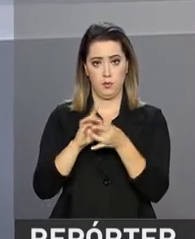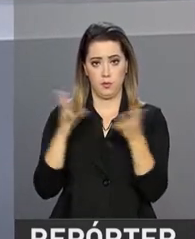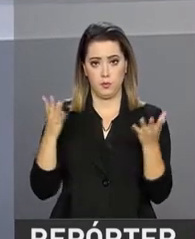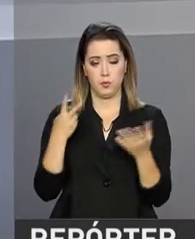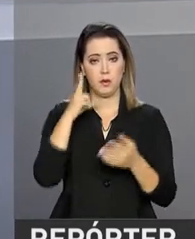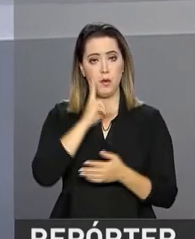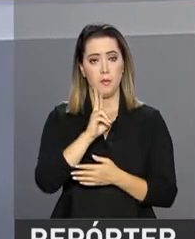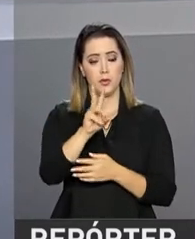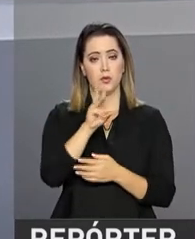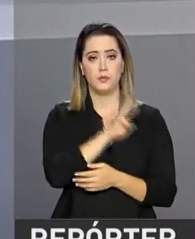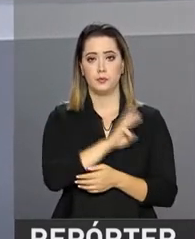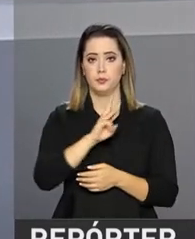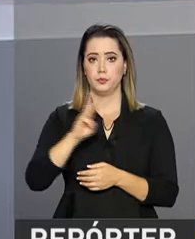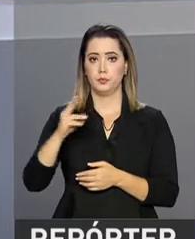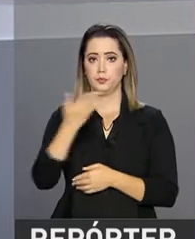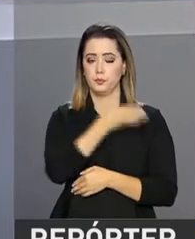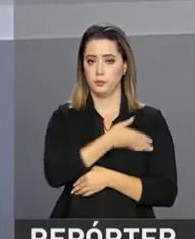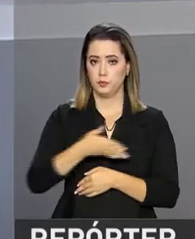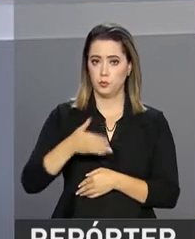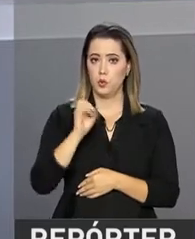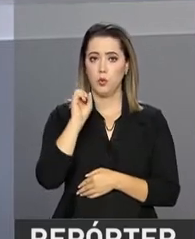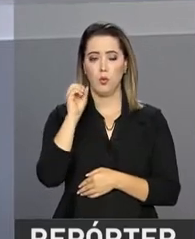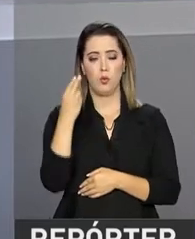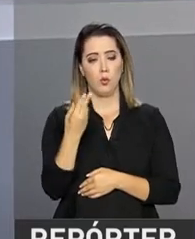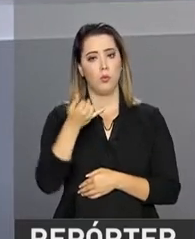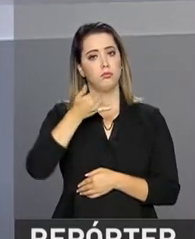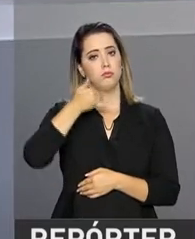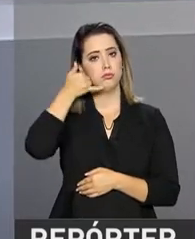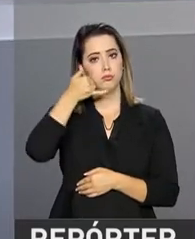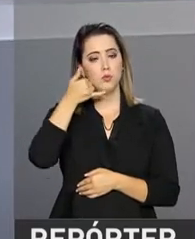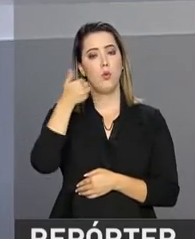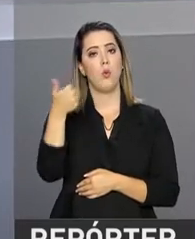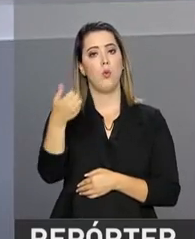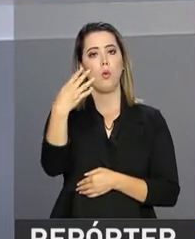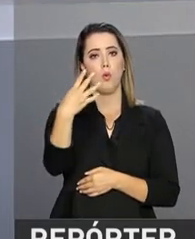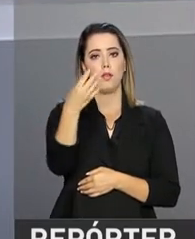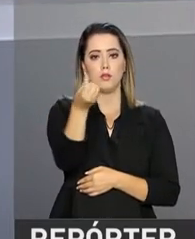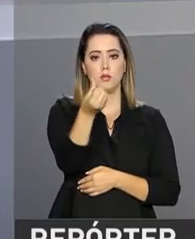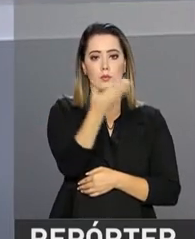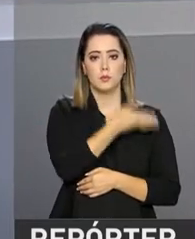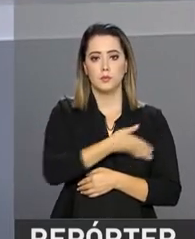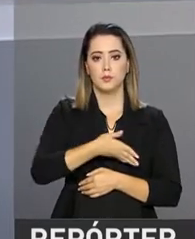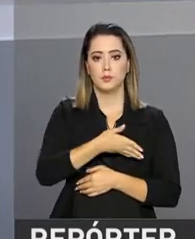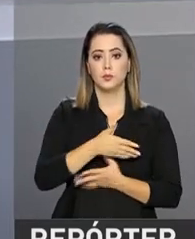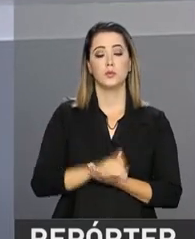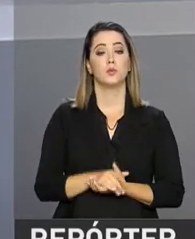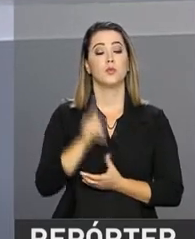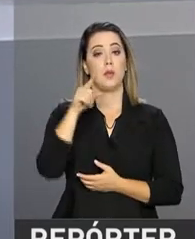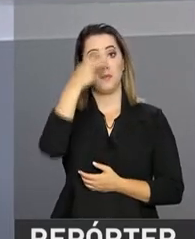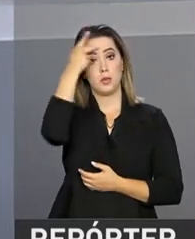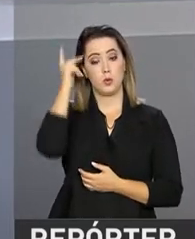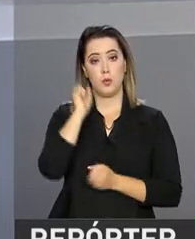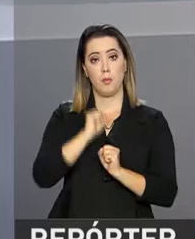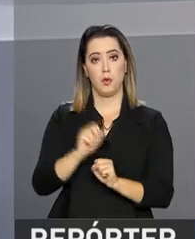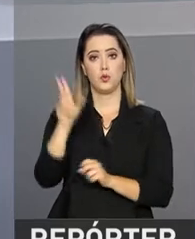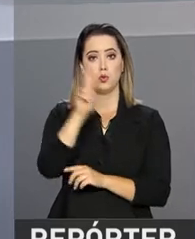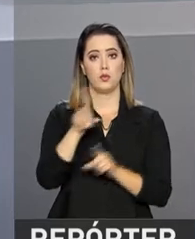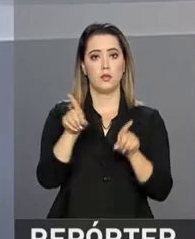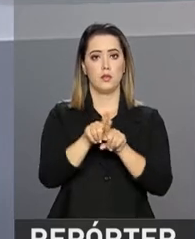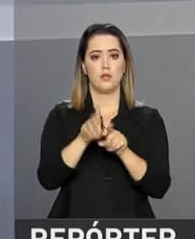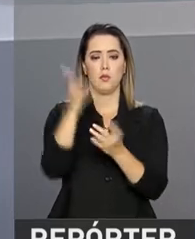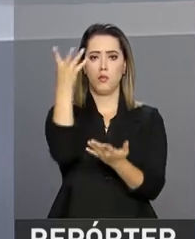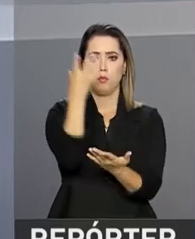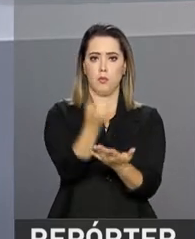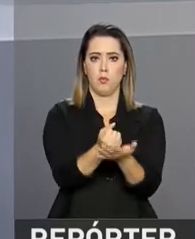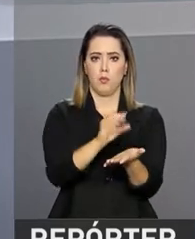está disponível no site da receita ou pelo receitafone no número 146 o contribuinte pode usar também o